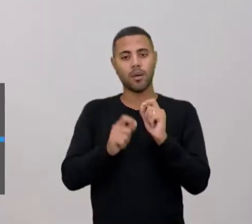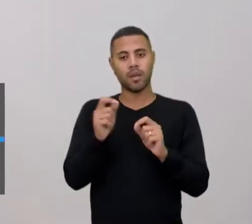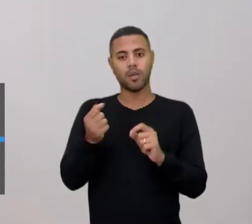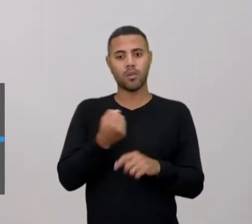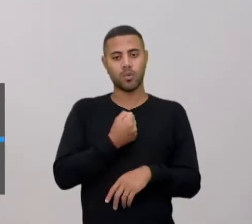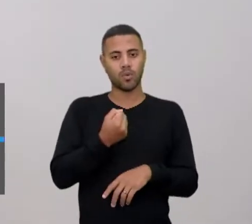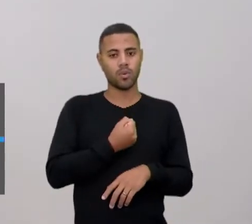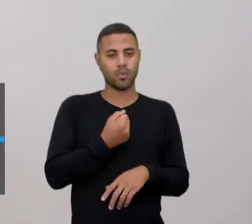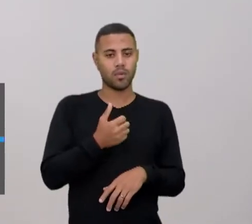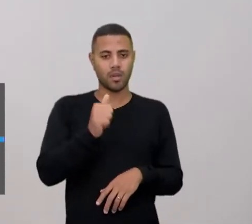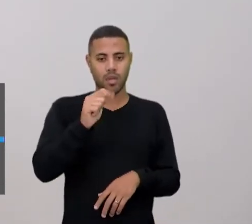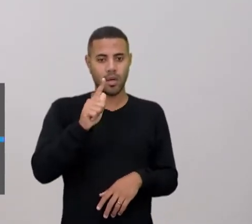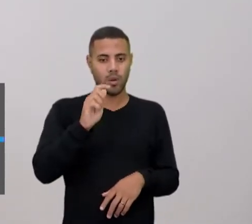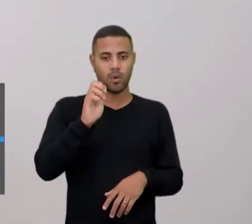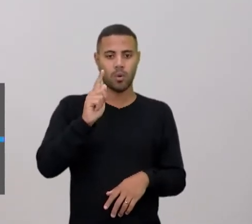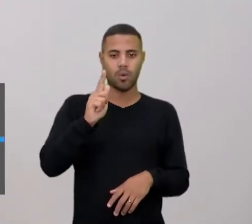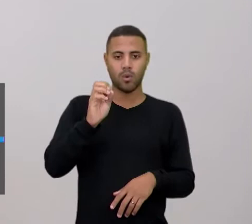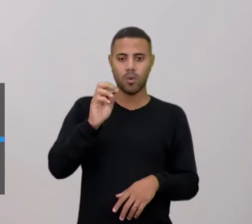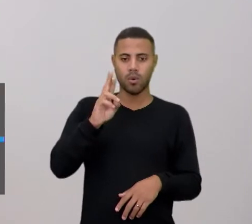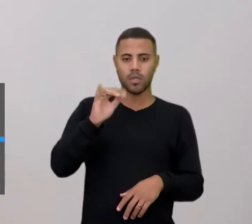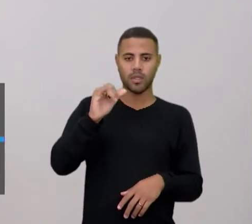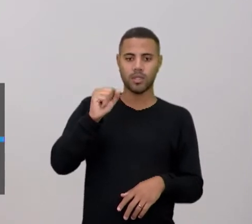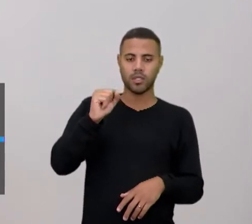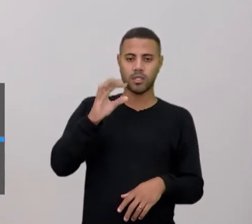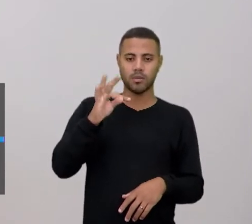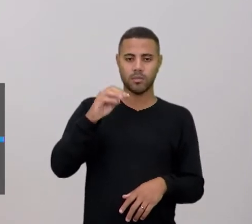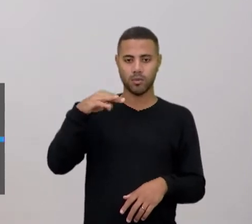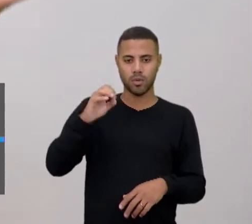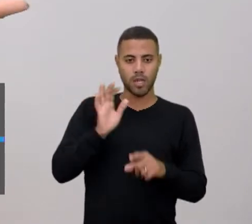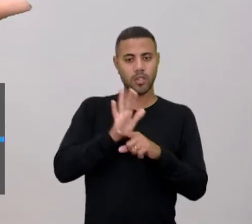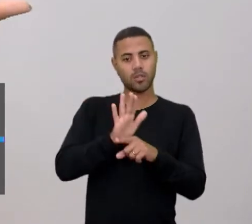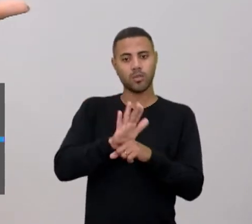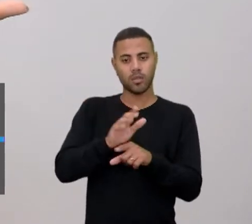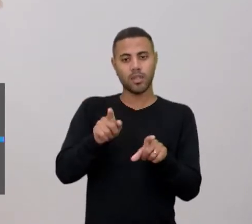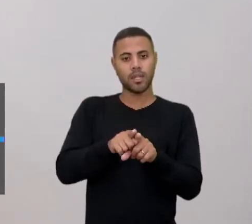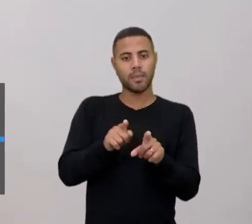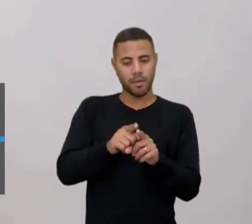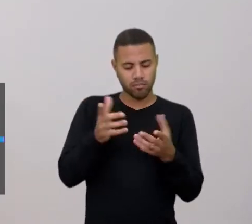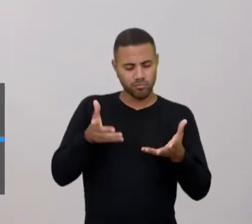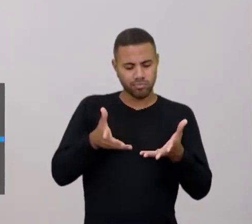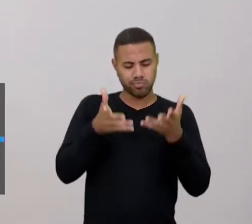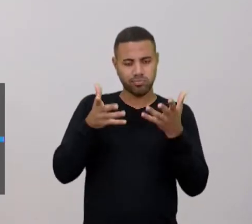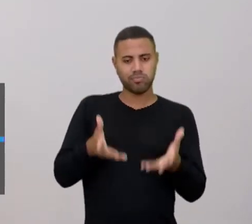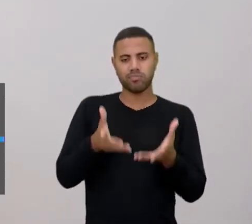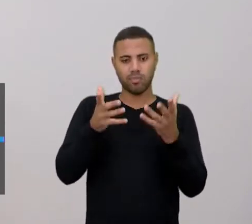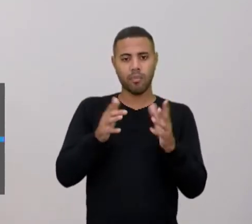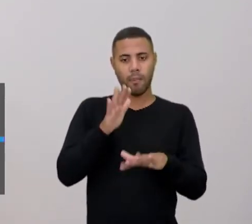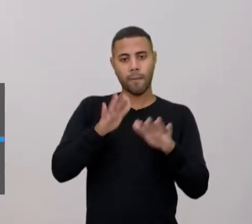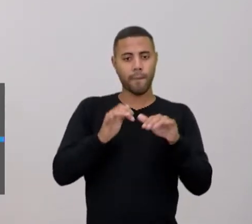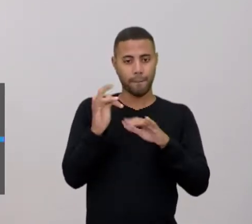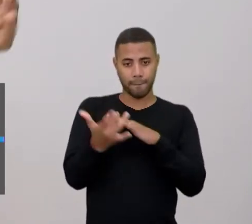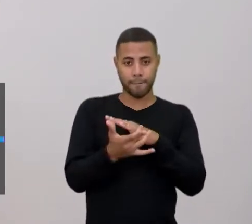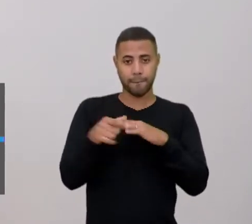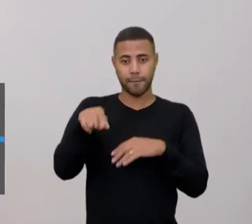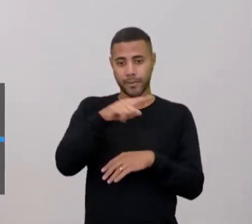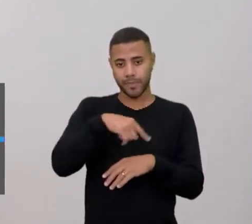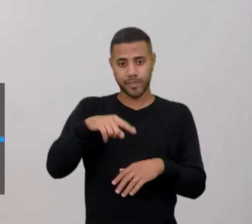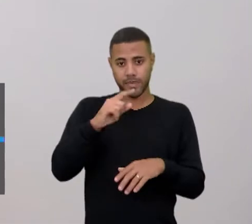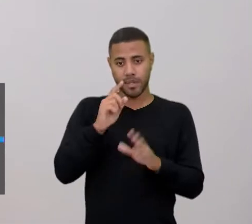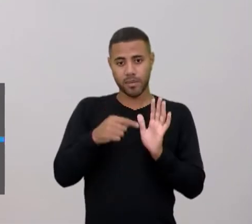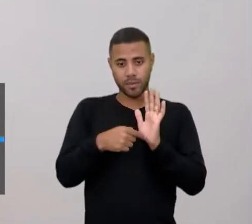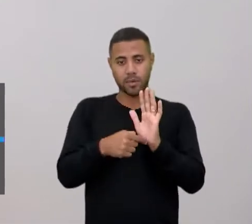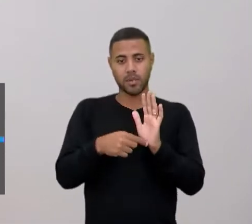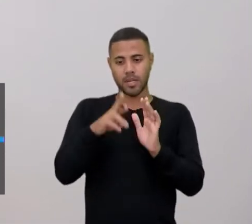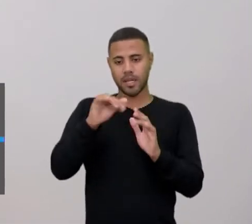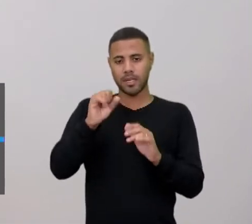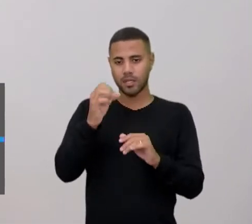estão lá, né? Até as tendências que vão fazendo, vão trabalhando inclusive na sua mente. Assim, ele é como você disse antes, né? Você oferece um